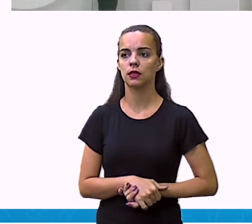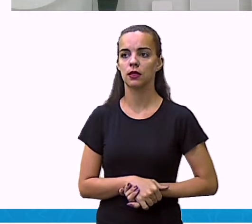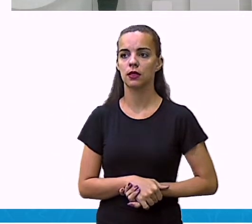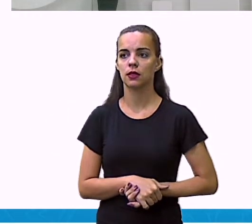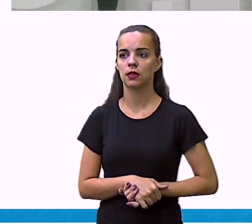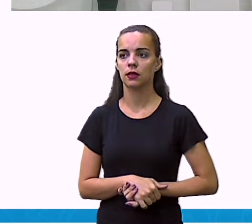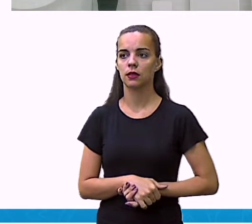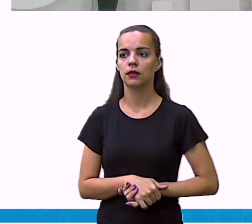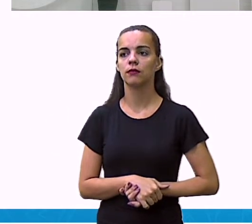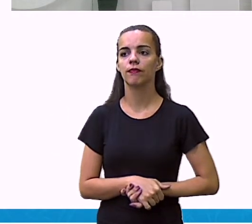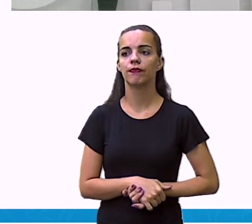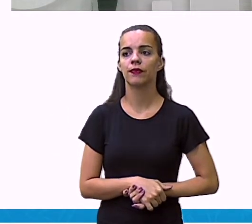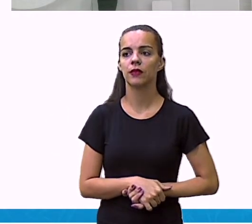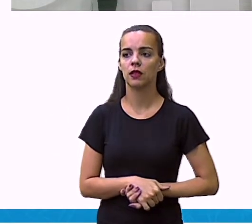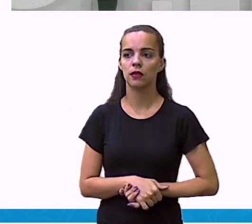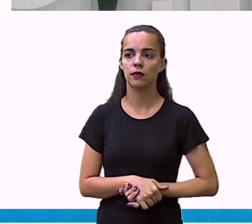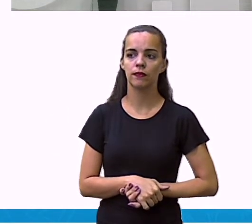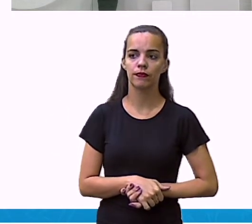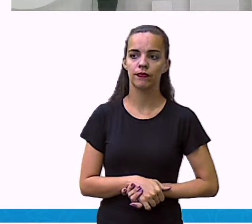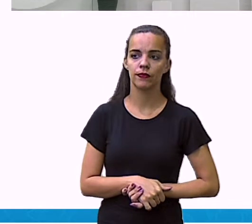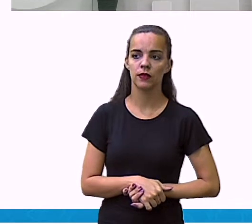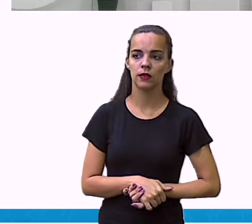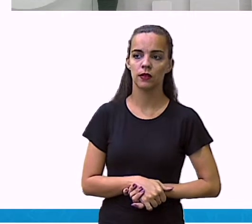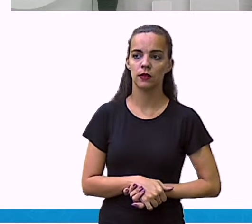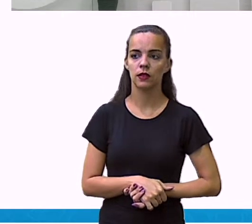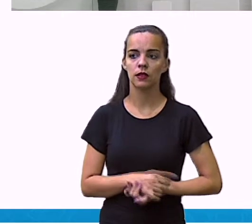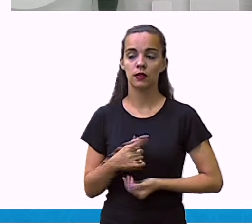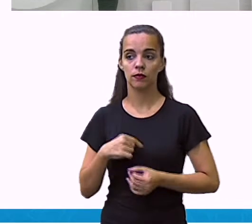21, nós vamos agora para